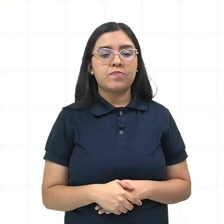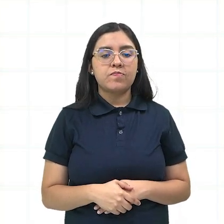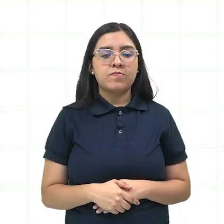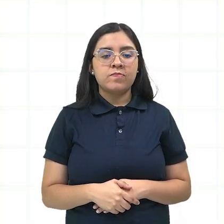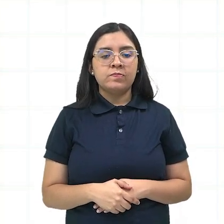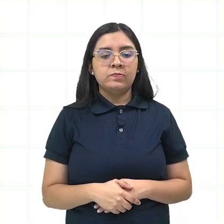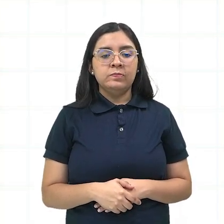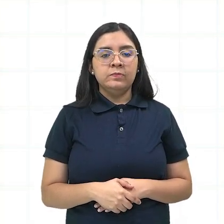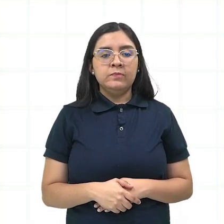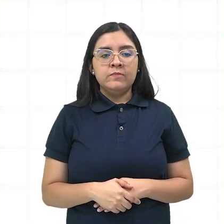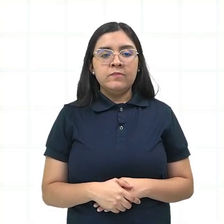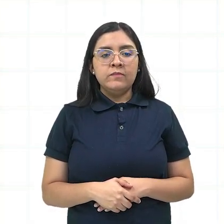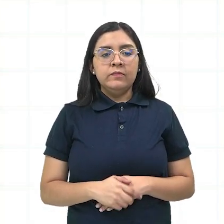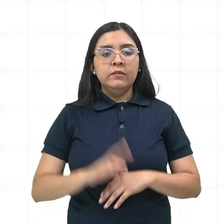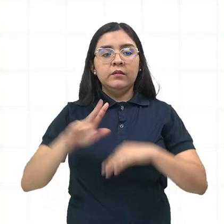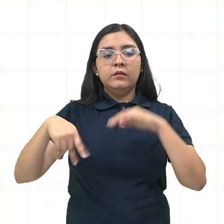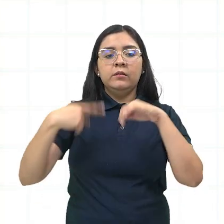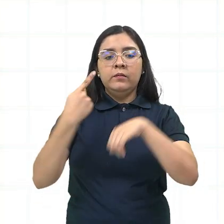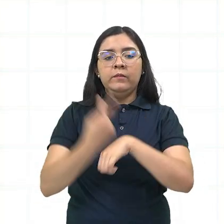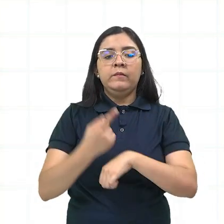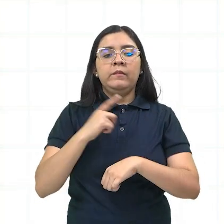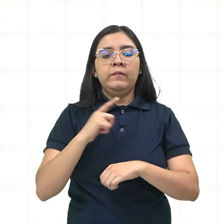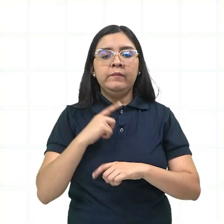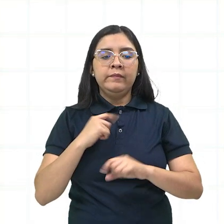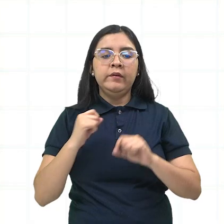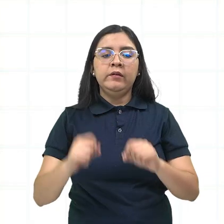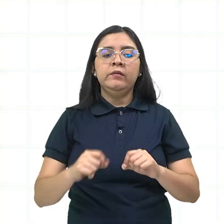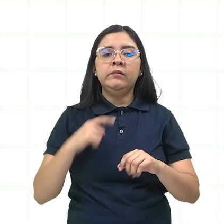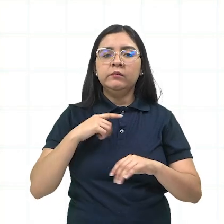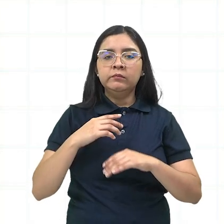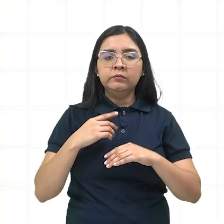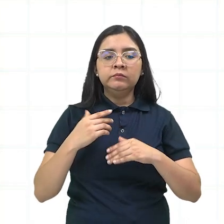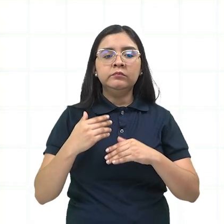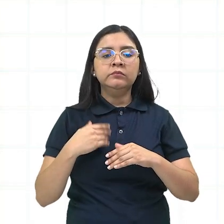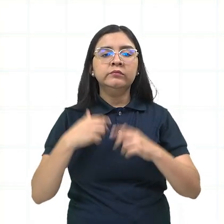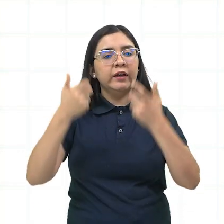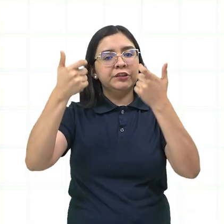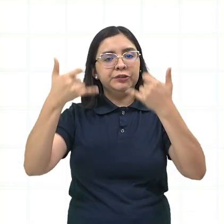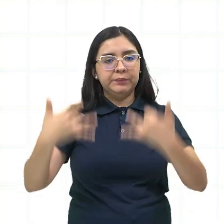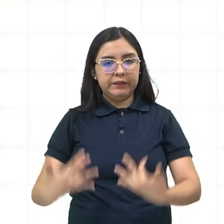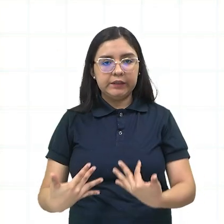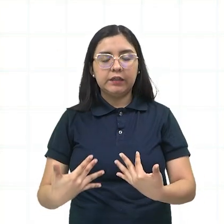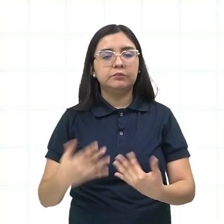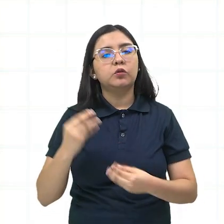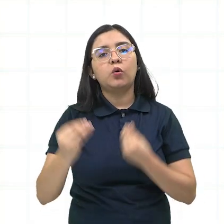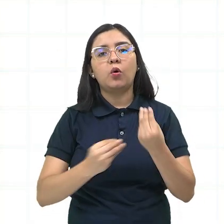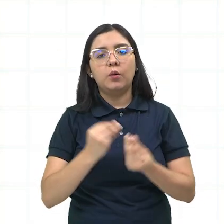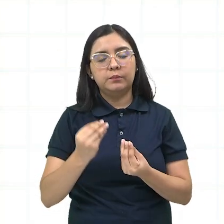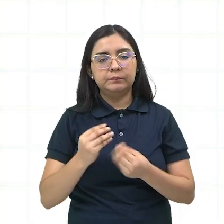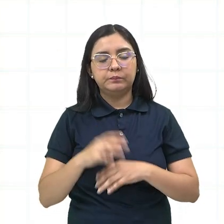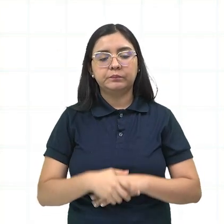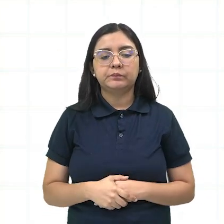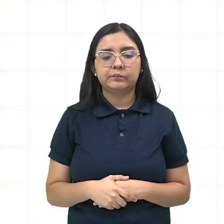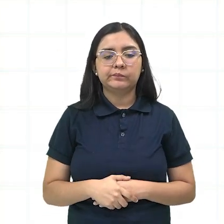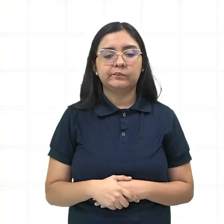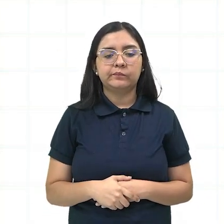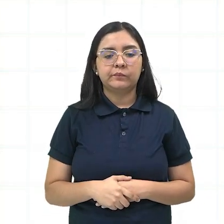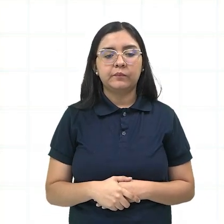como vai ser a história. Em seguida tem o desenvolvimento. Eu conto realmente como é que vai ser essa história, é uma